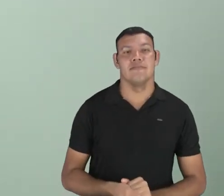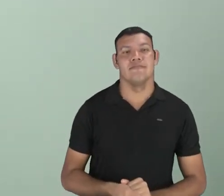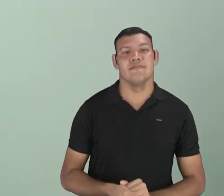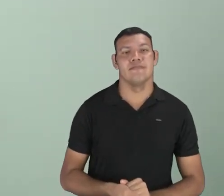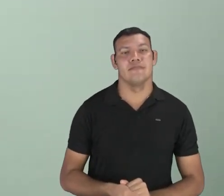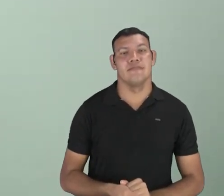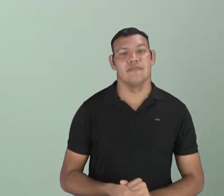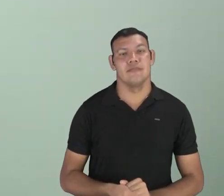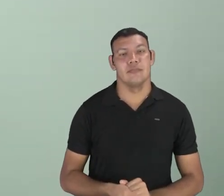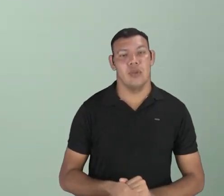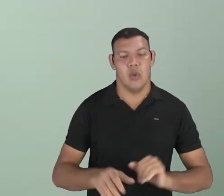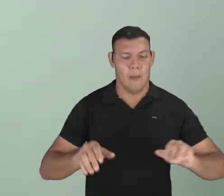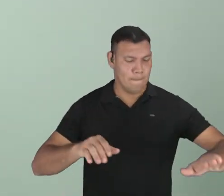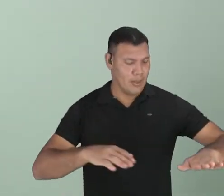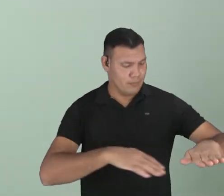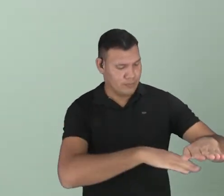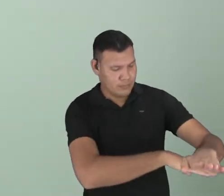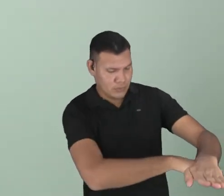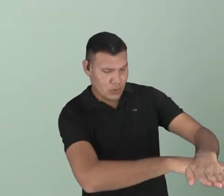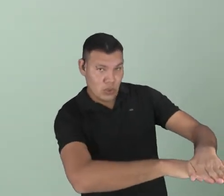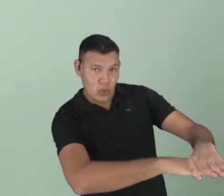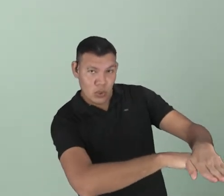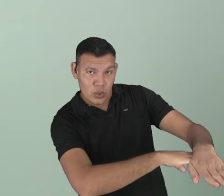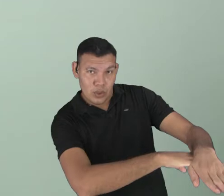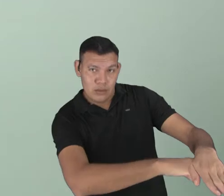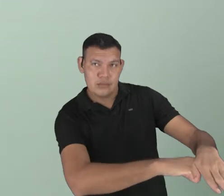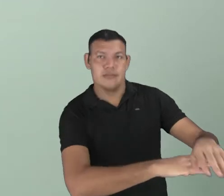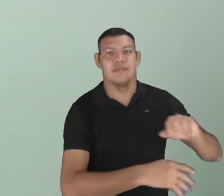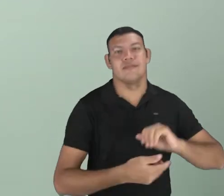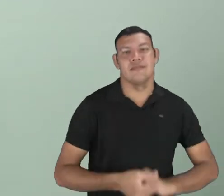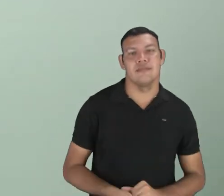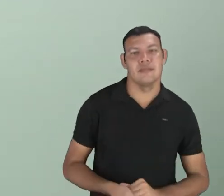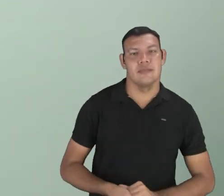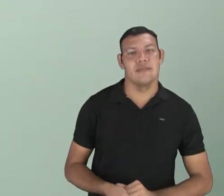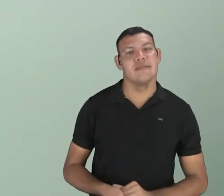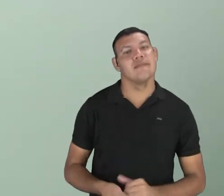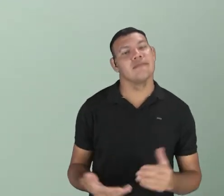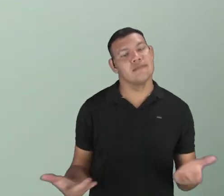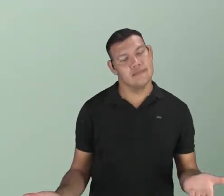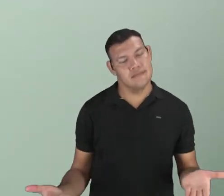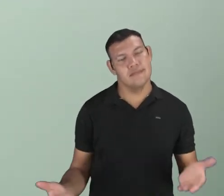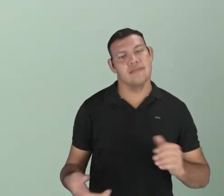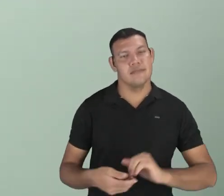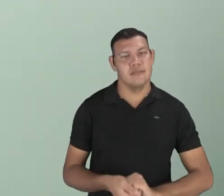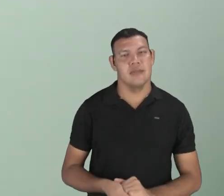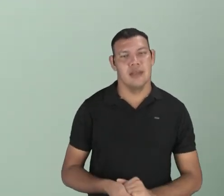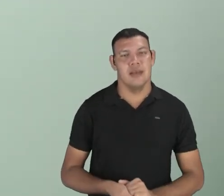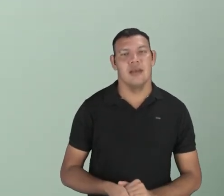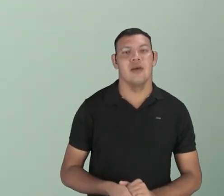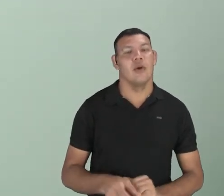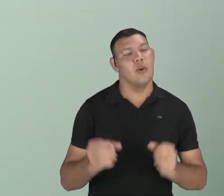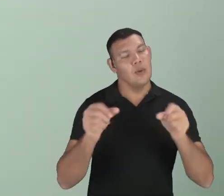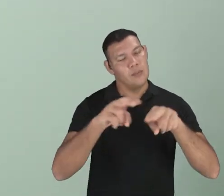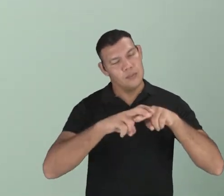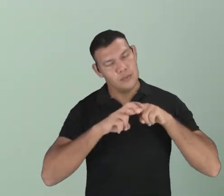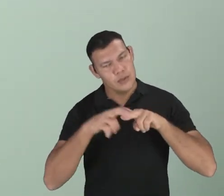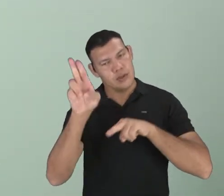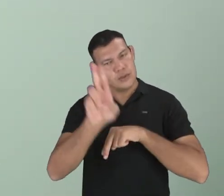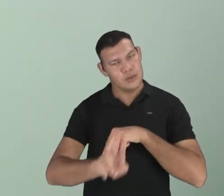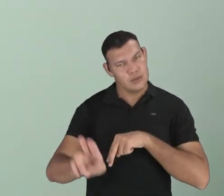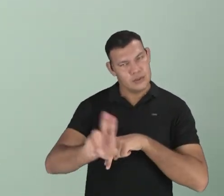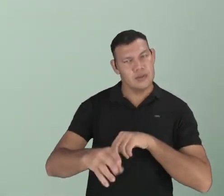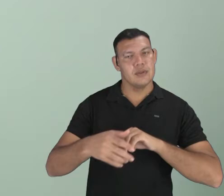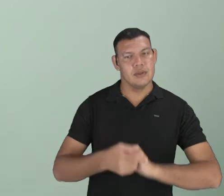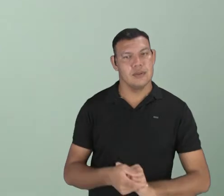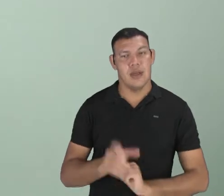para fazer sentido ao quê? Ao apoio, né? O apoio, eu apoio o quê na cadeira? O braço. Então, ficou o braço